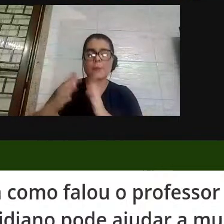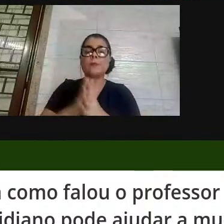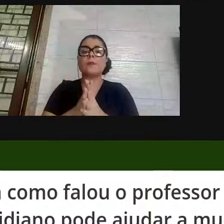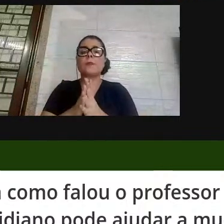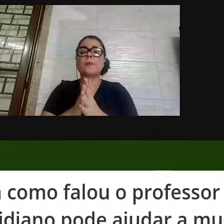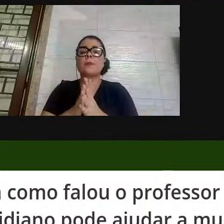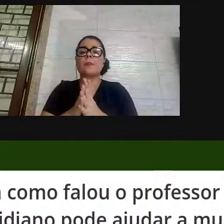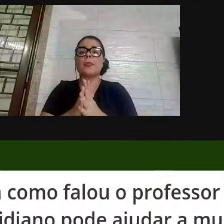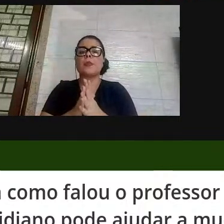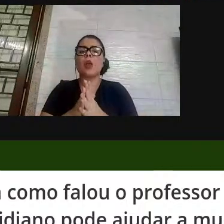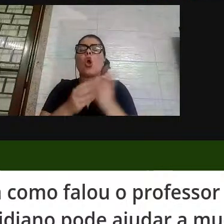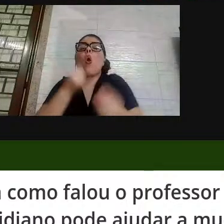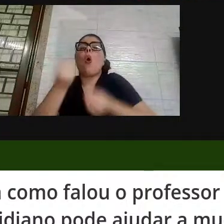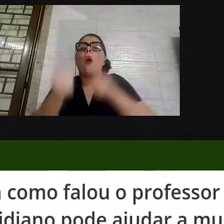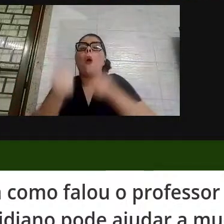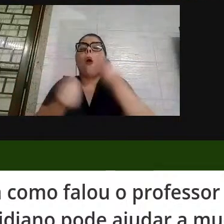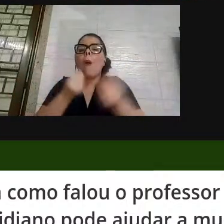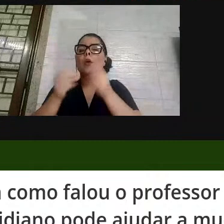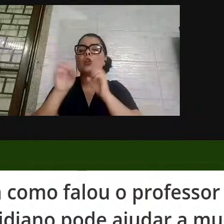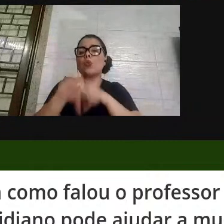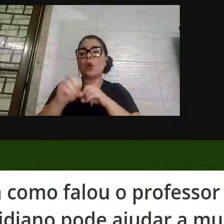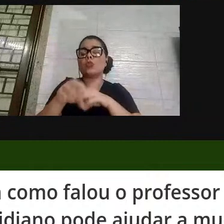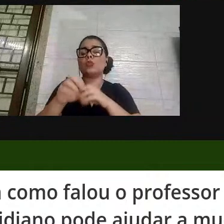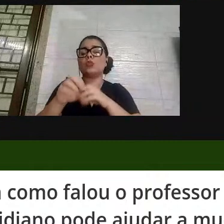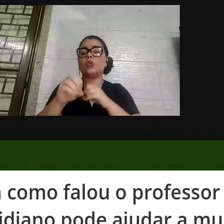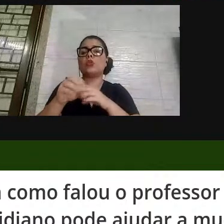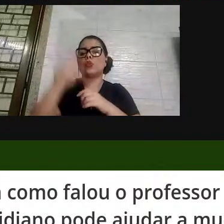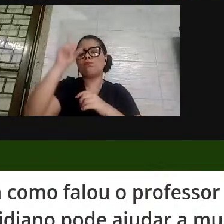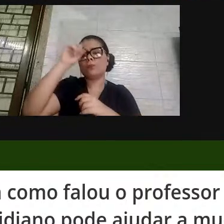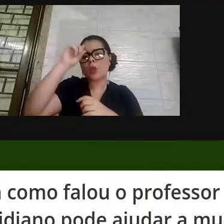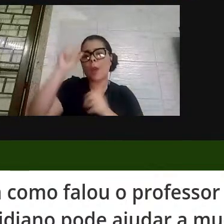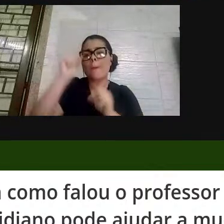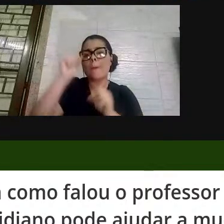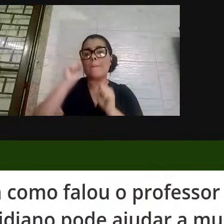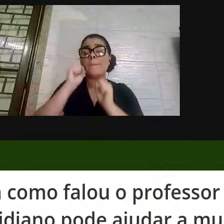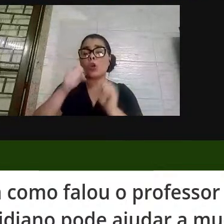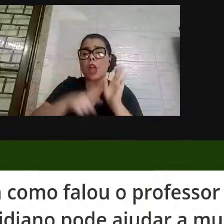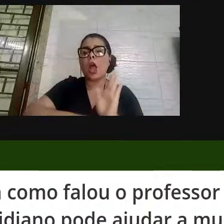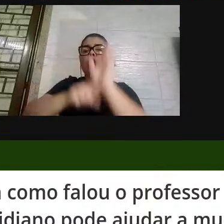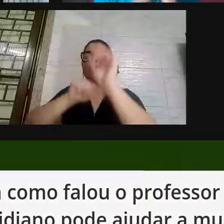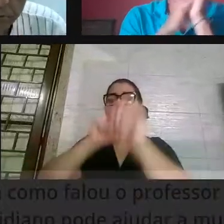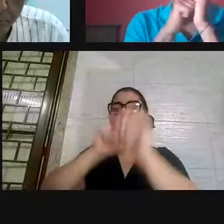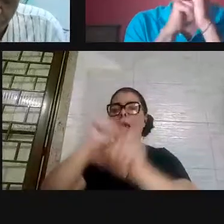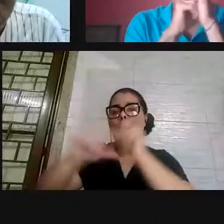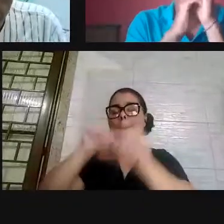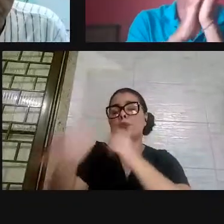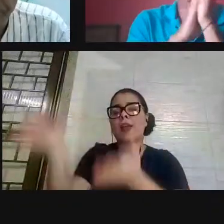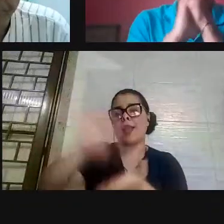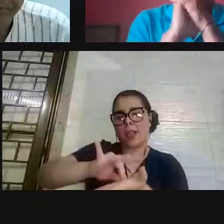Aí vem a pergunta, como o educador no cotidiano pode ajudar a mudar essa realidade?